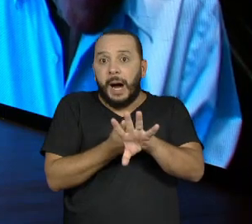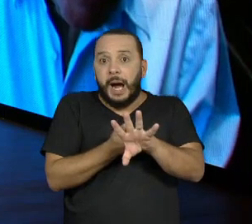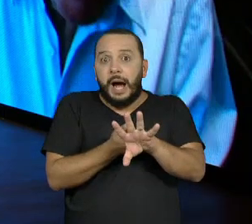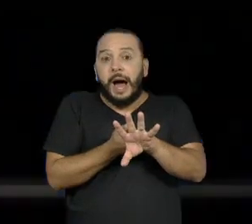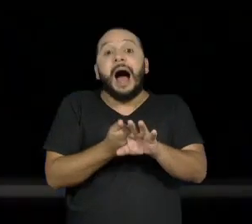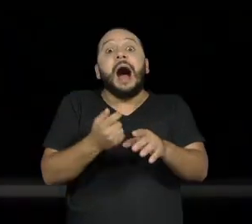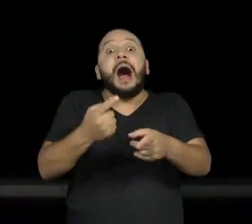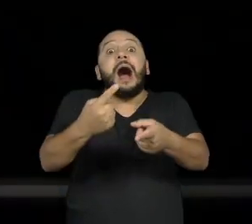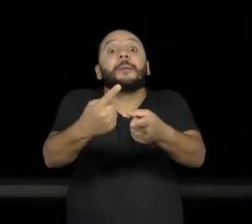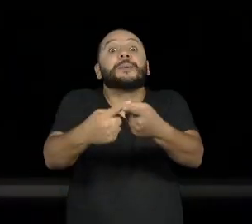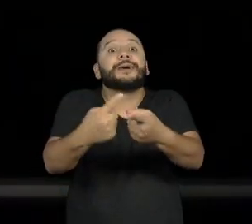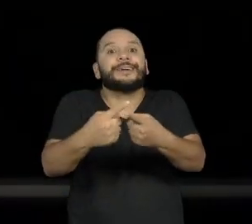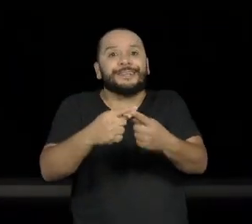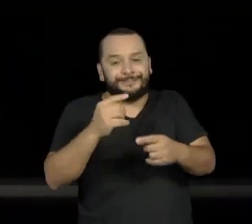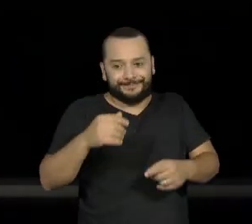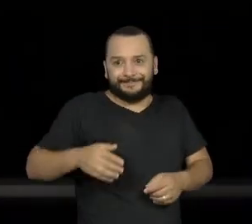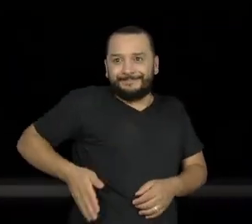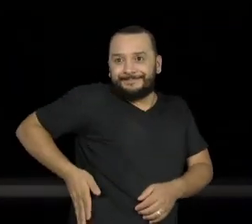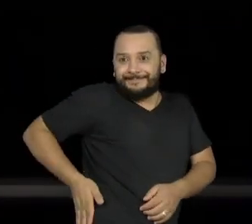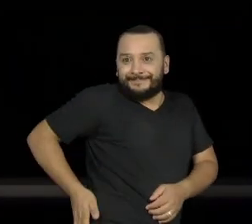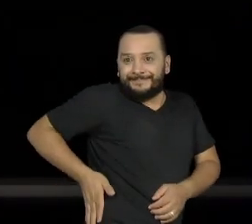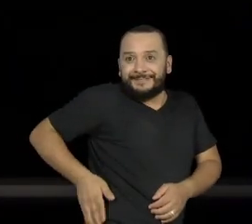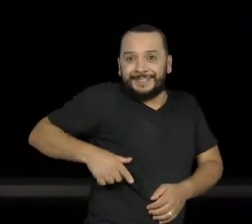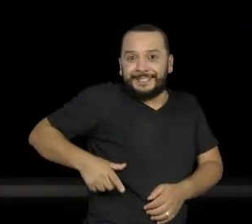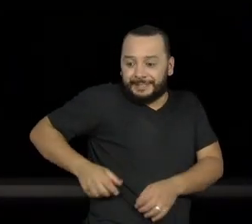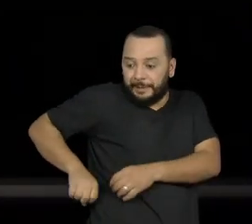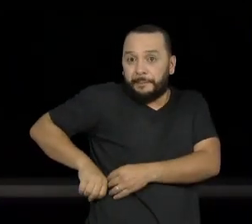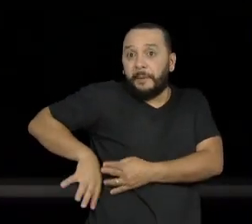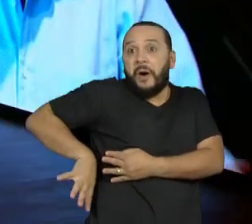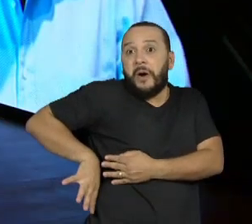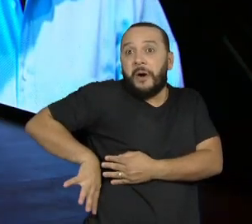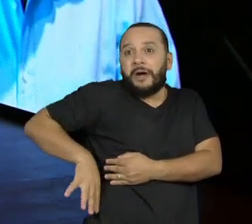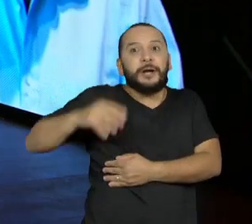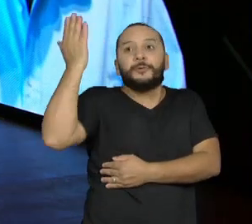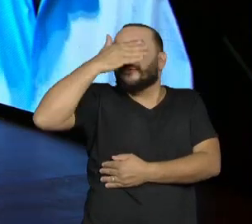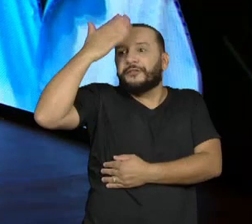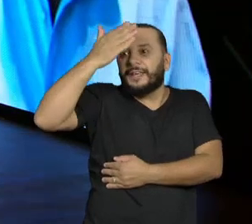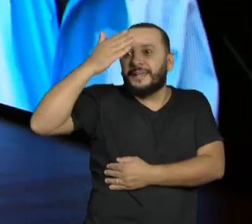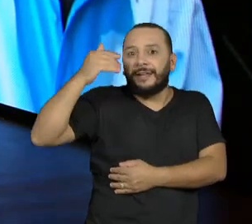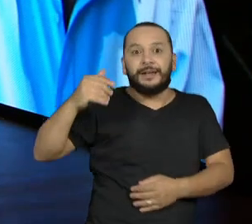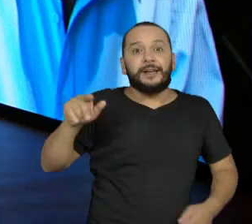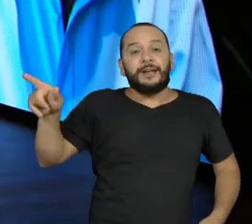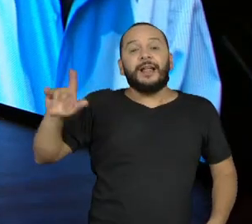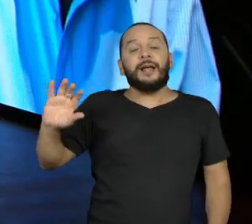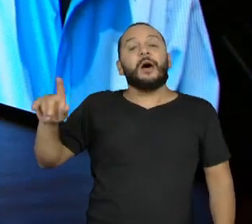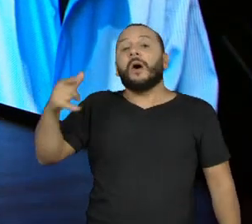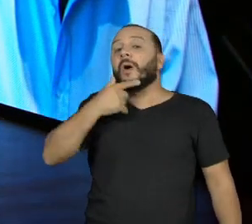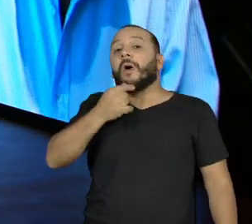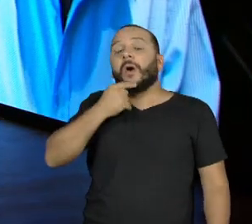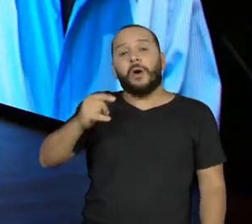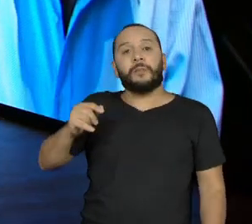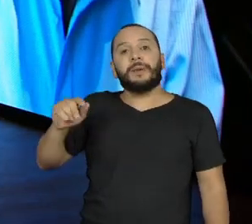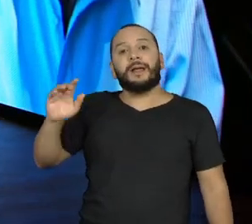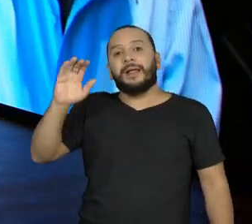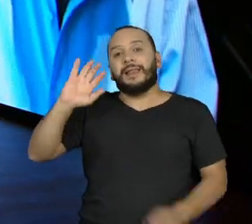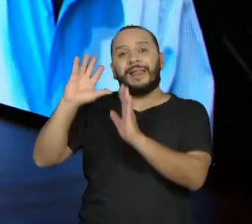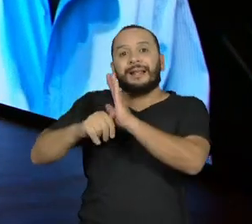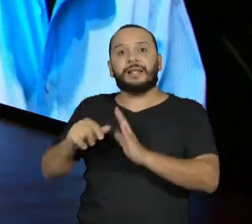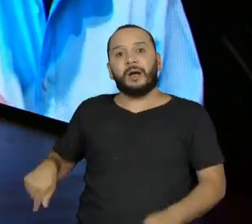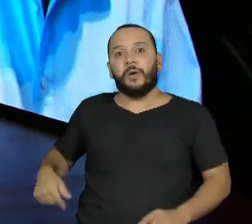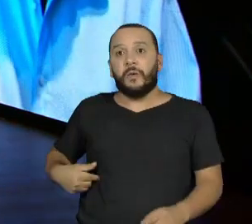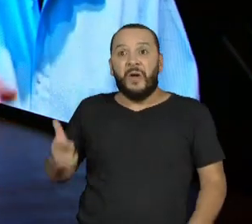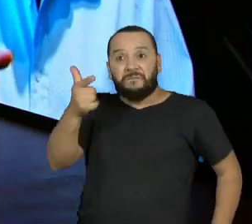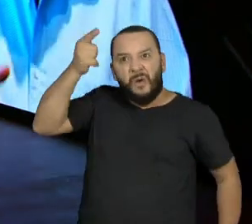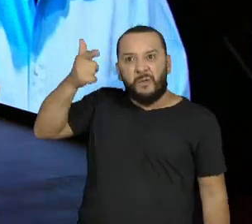calça. O meu colega de reportagem tinha dado a lanterna para mim, eu enfiei no bolso de qualquer maneira, ela acendeu, né?